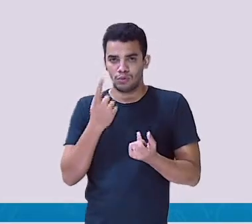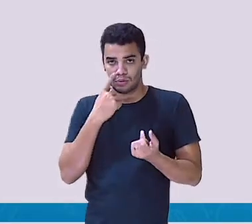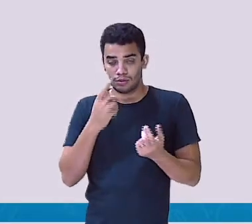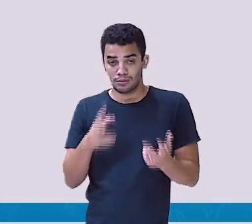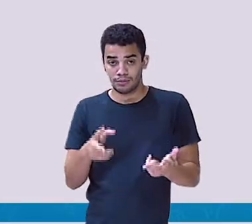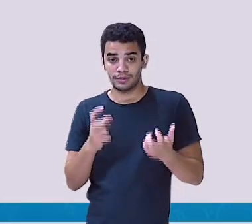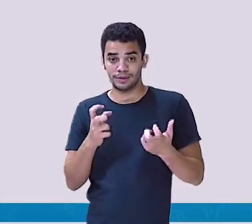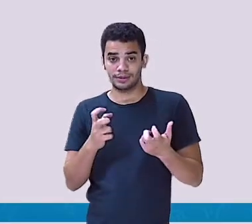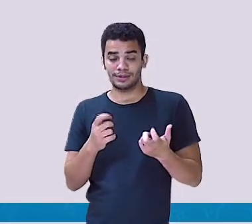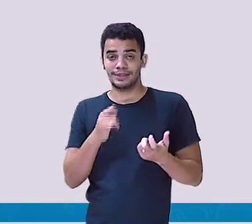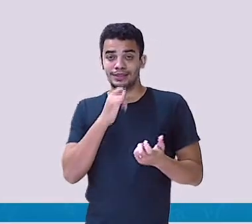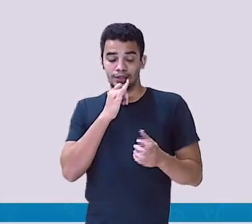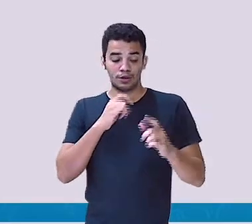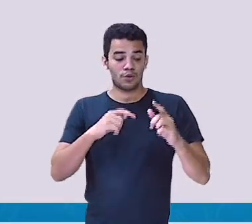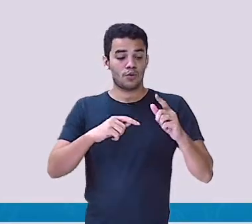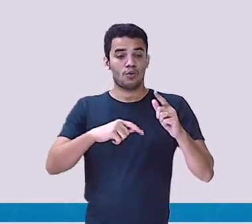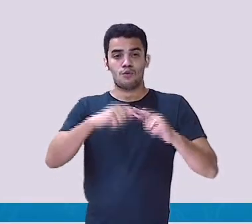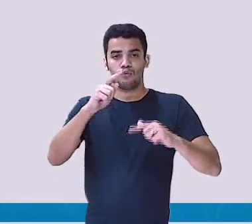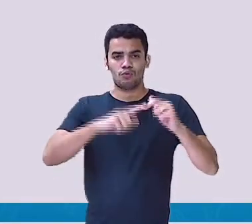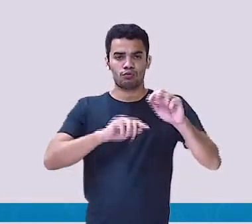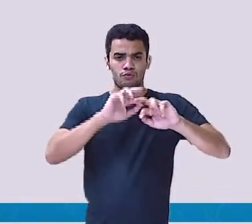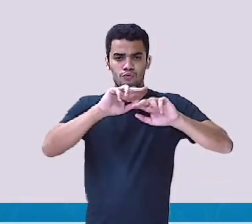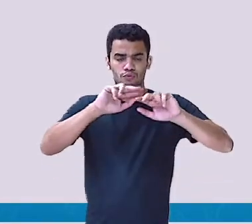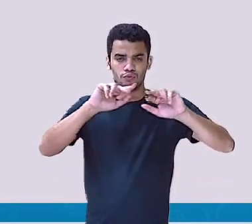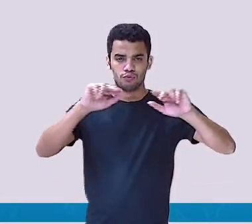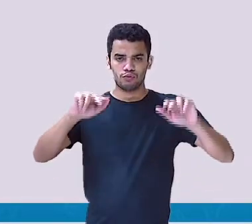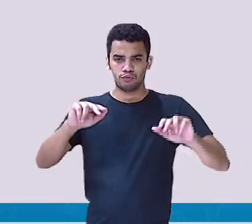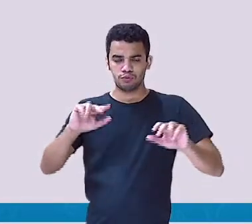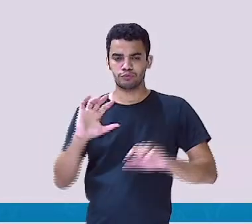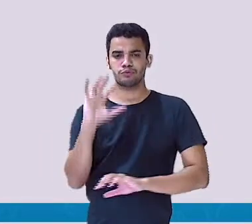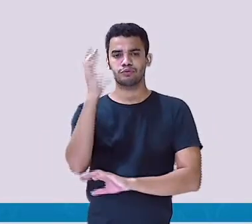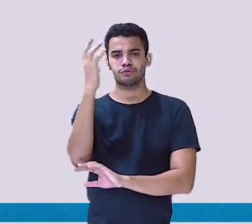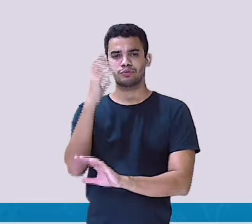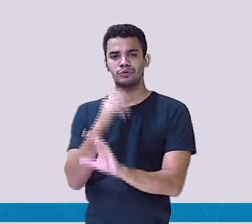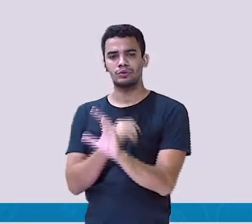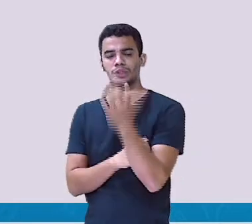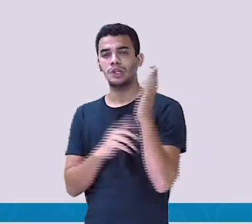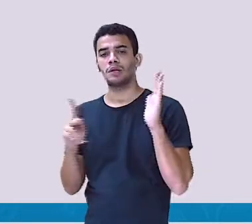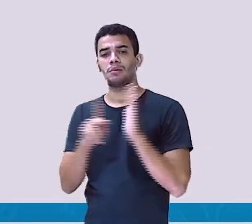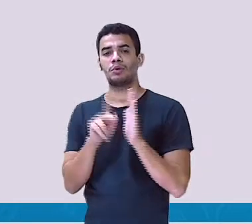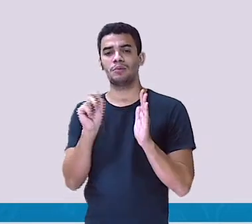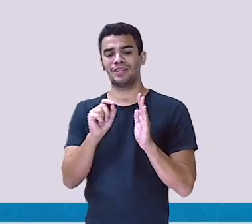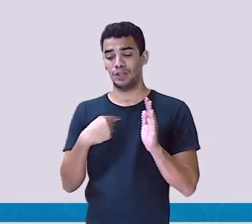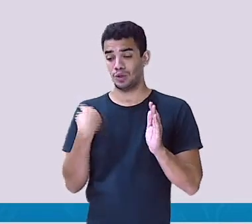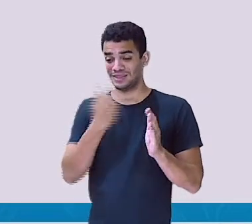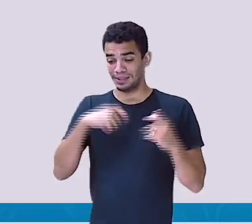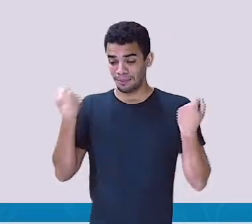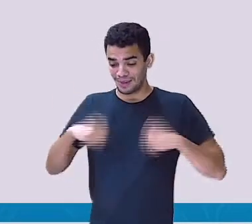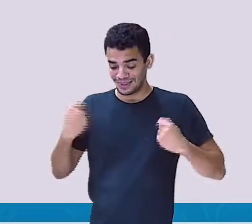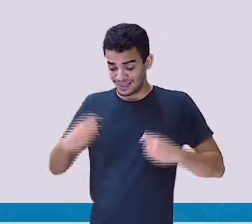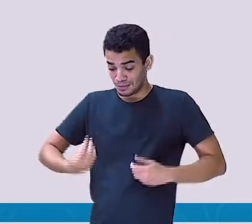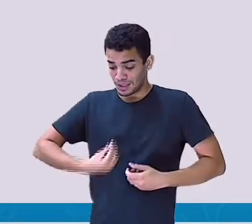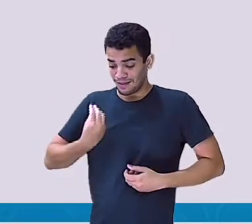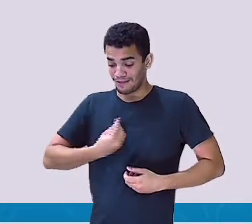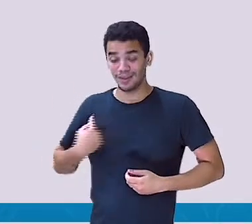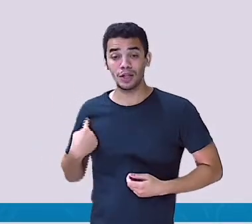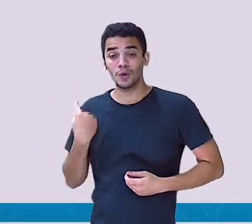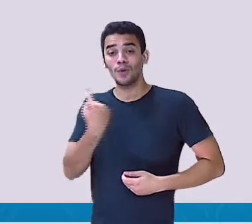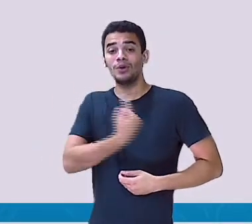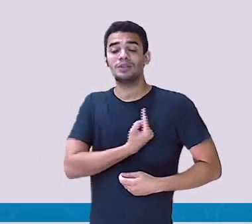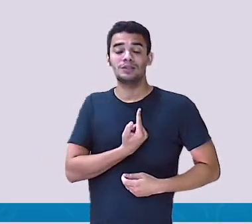para a manutenção da vida. Por exemplo, nós seres humanos, nós não vivemos sem a água. A água, ela é um